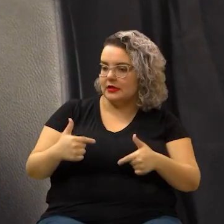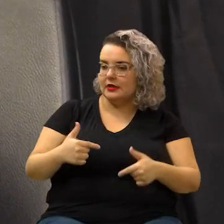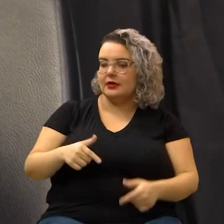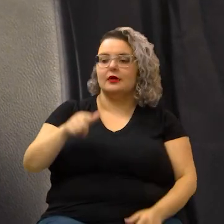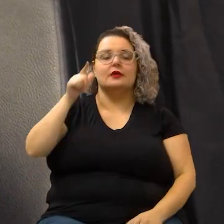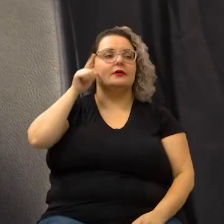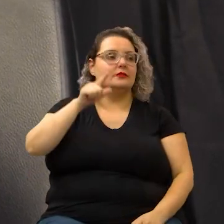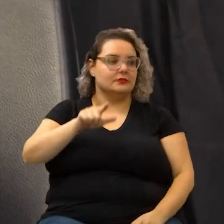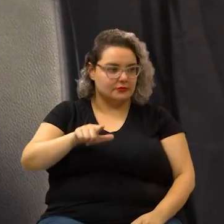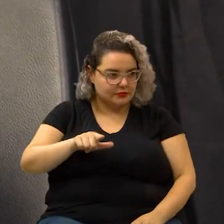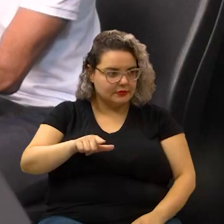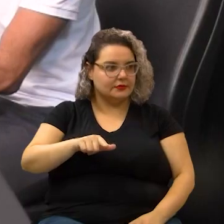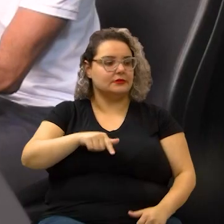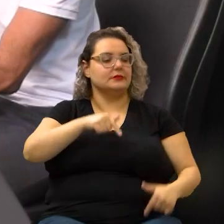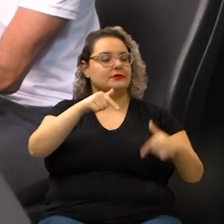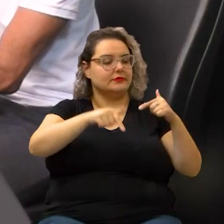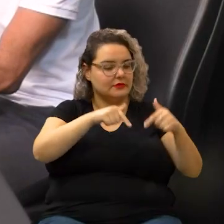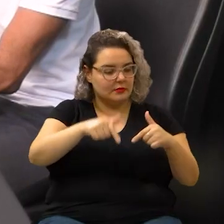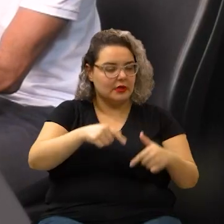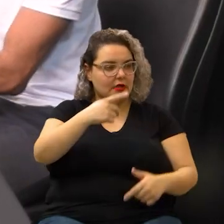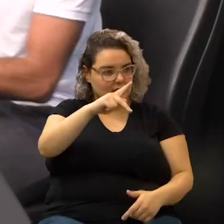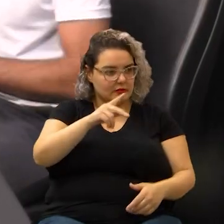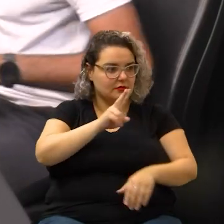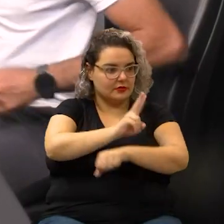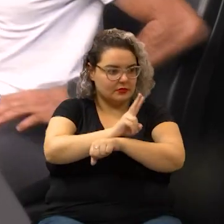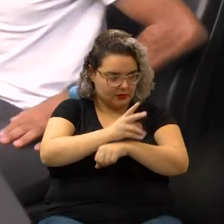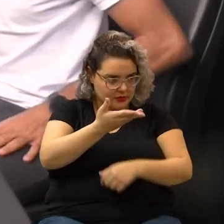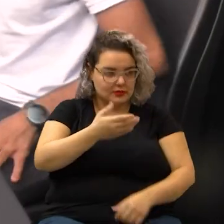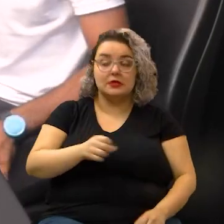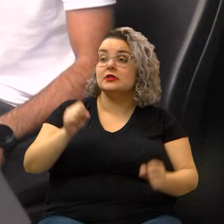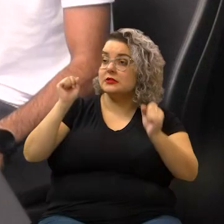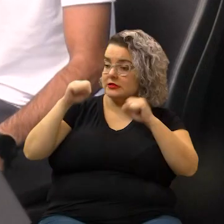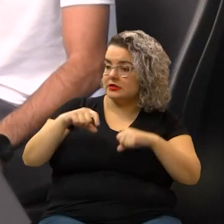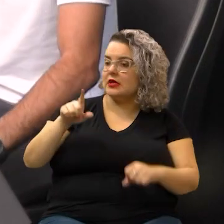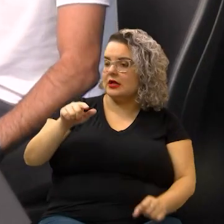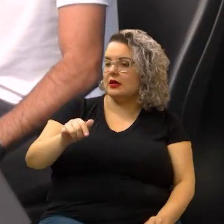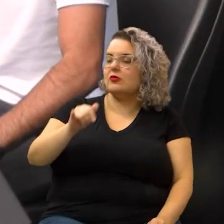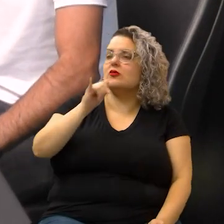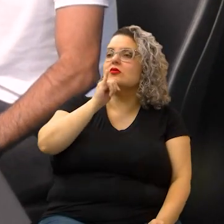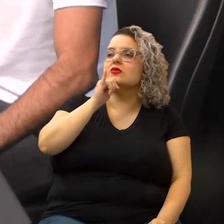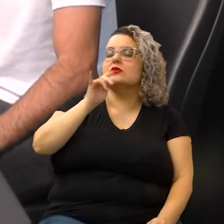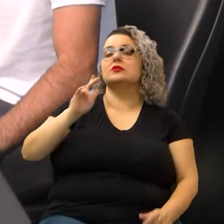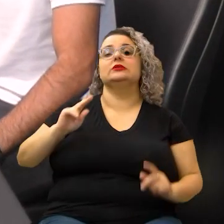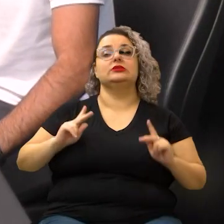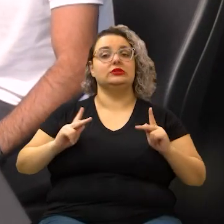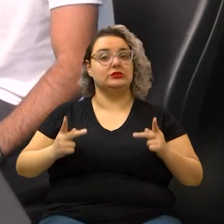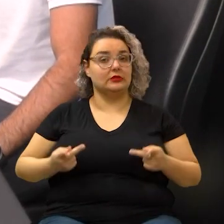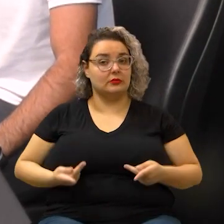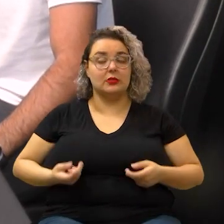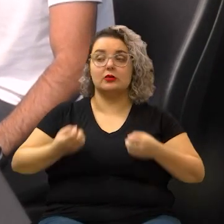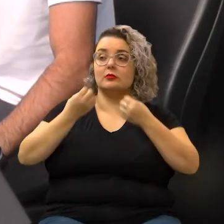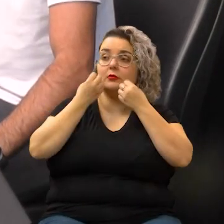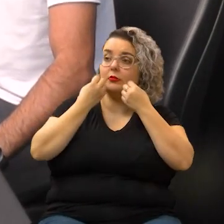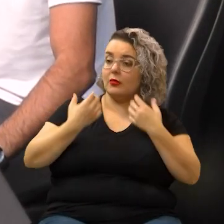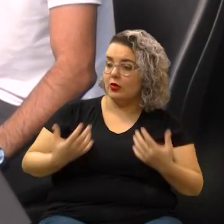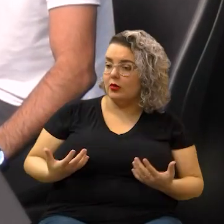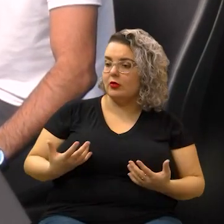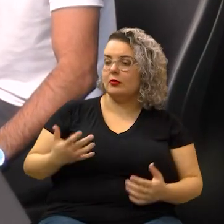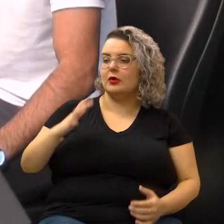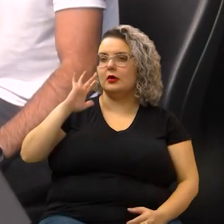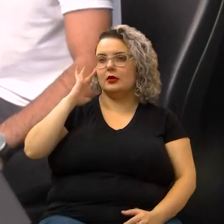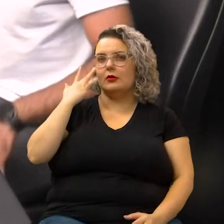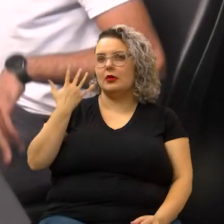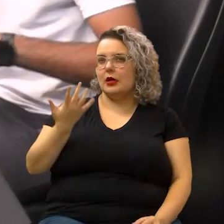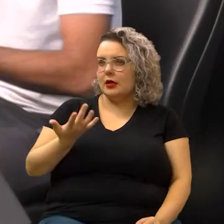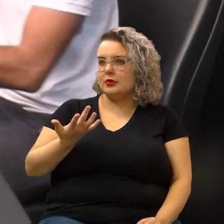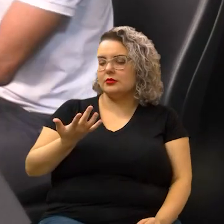E tinha que dar conta de você e do trabalho. Então, assim, ela é um exemplo de ser humano